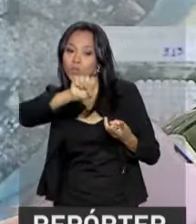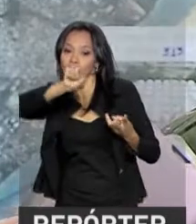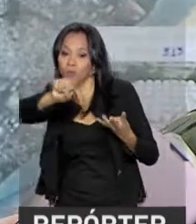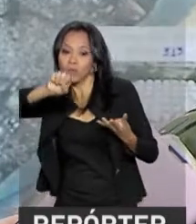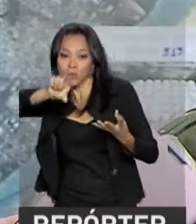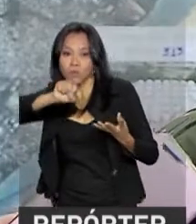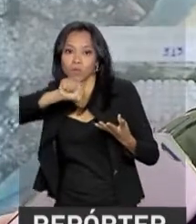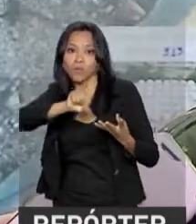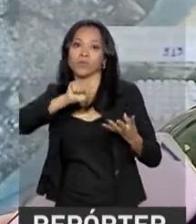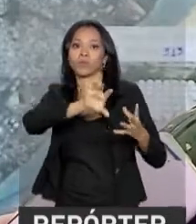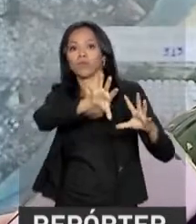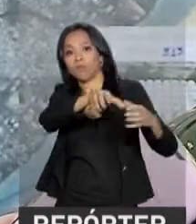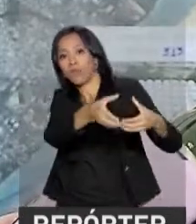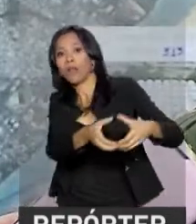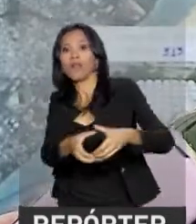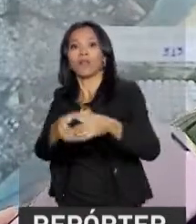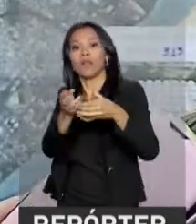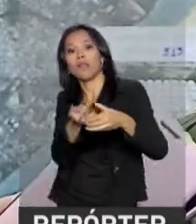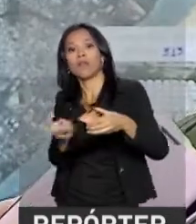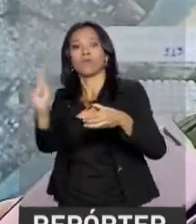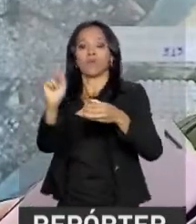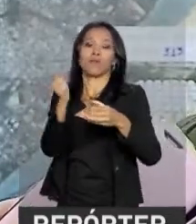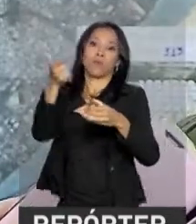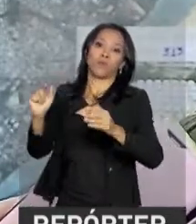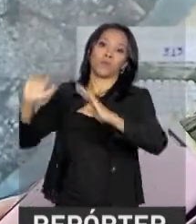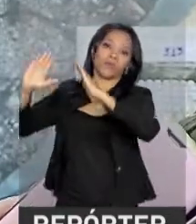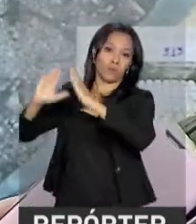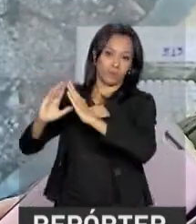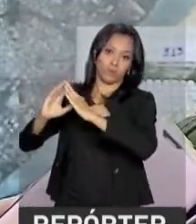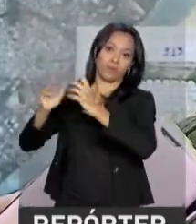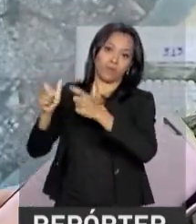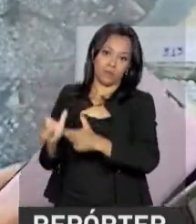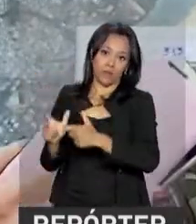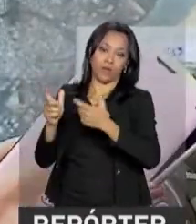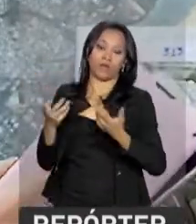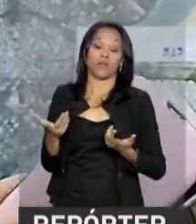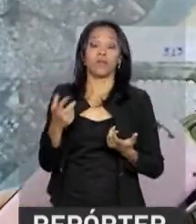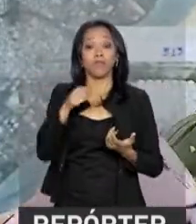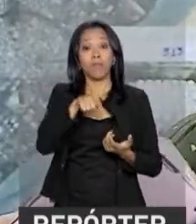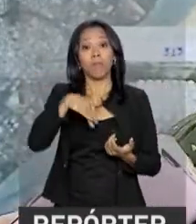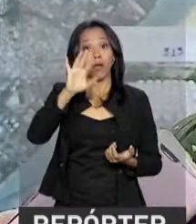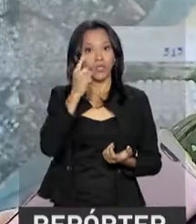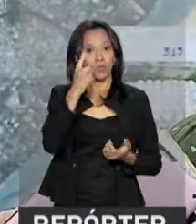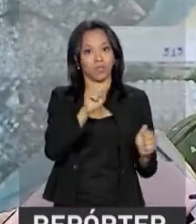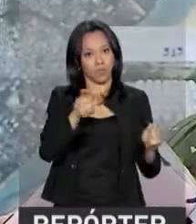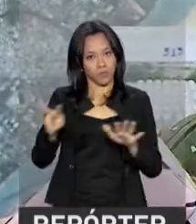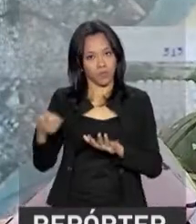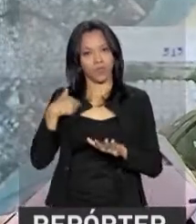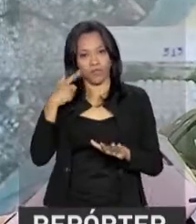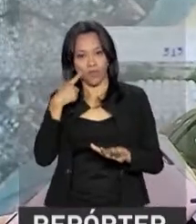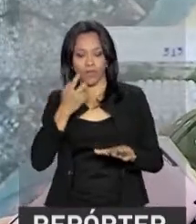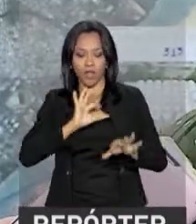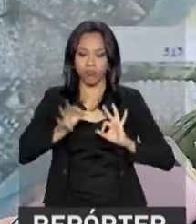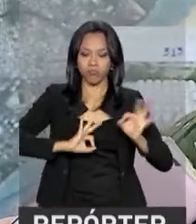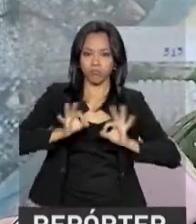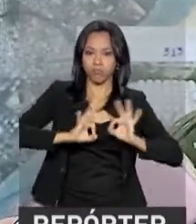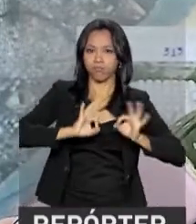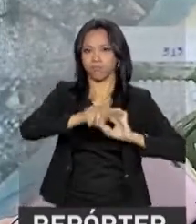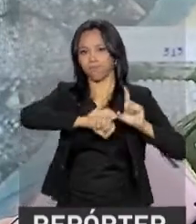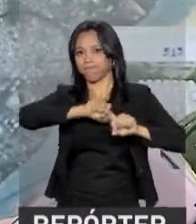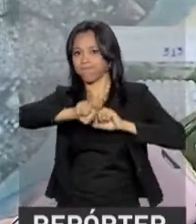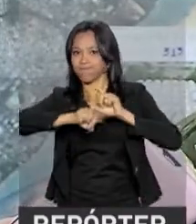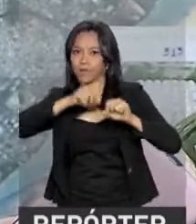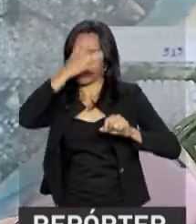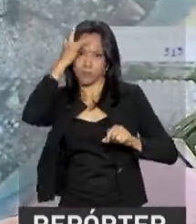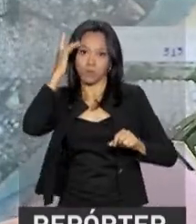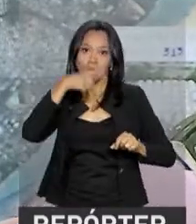da praça e abrigar. Ficando pronto nossos abrigos agora em mais uma semana, a gente vai estar fazendo essa manobra. Com